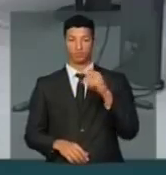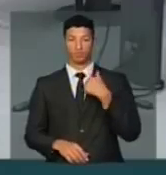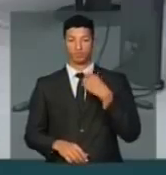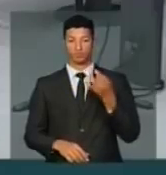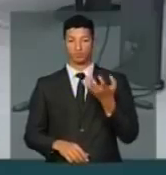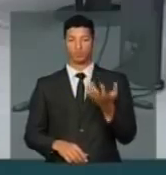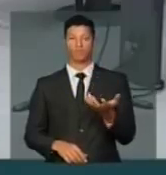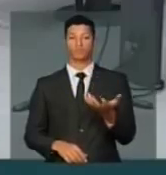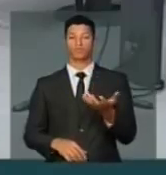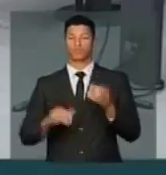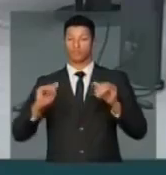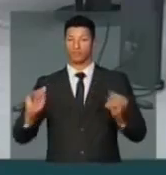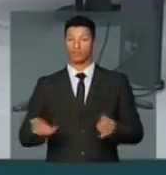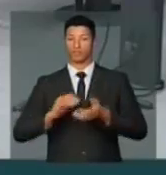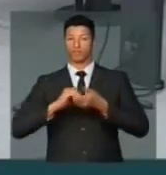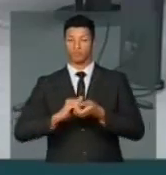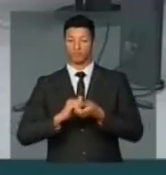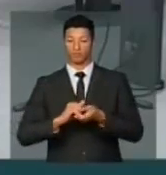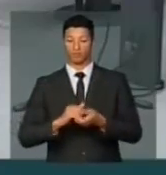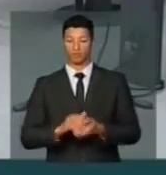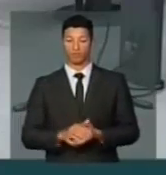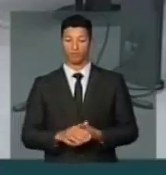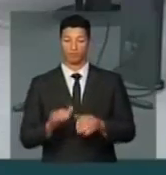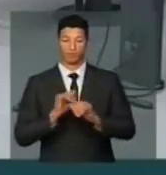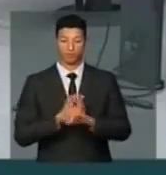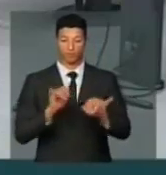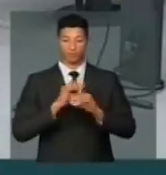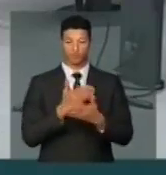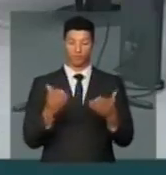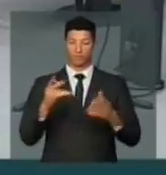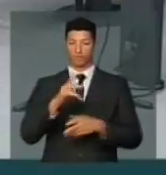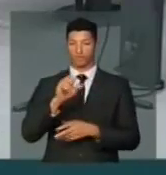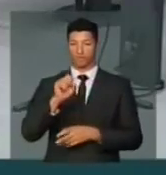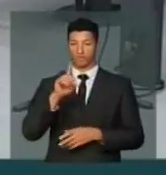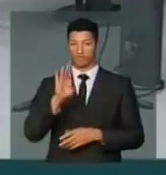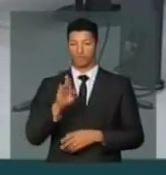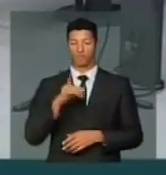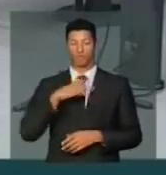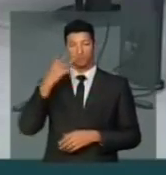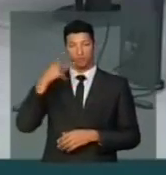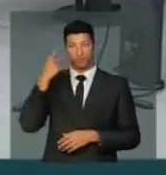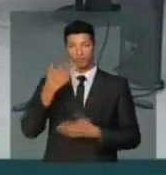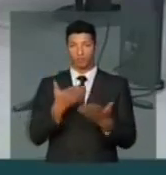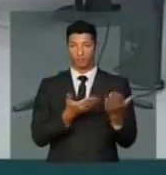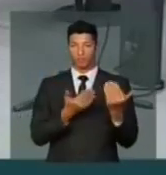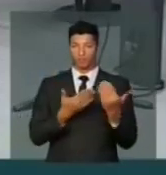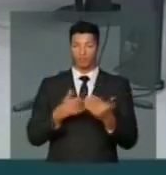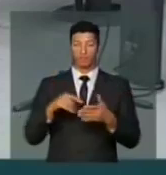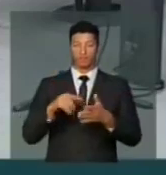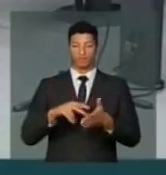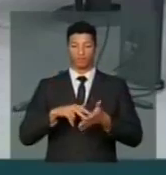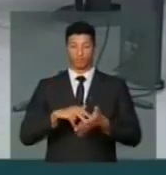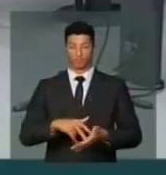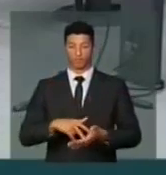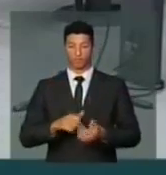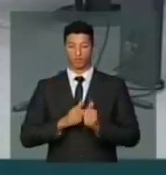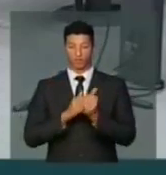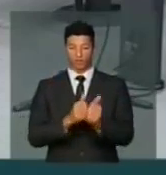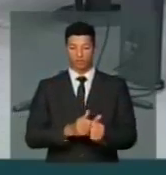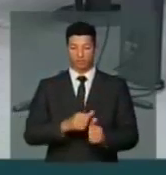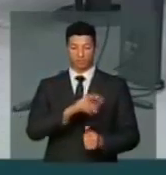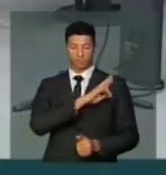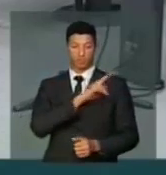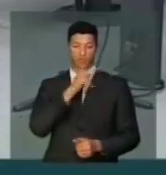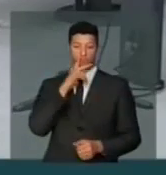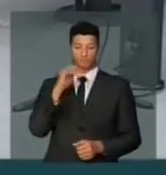aqui aproveitar para lhe cumprimentar, dizer para nós do PSDB, uma honra ter um parlamentar jovem, atuante, que segue os passos do